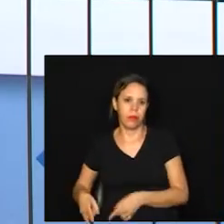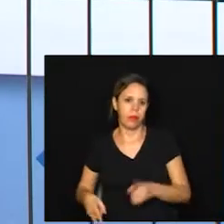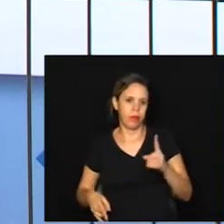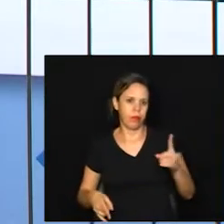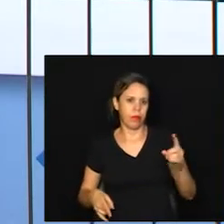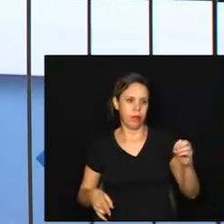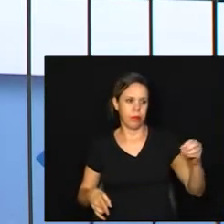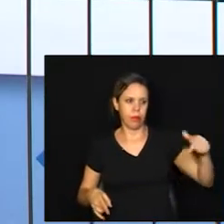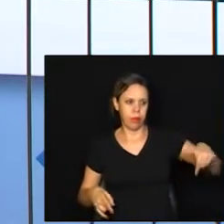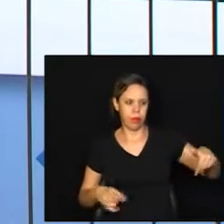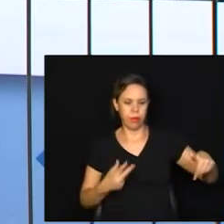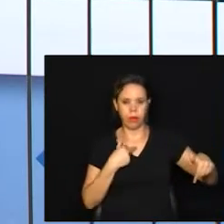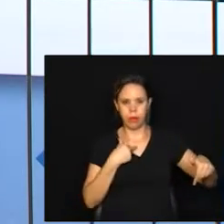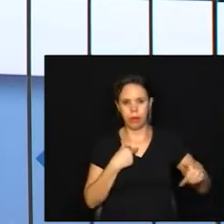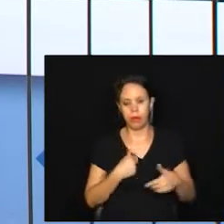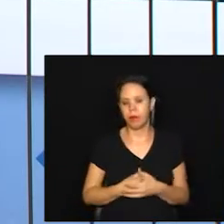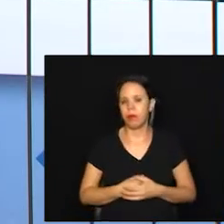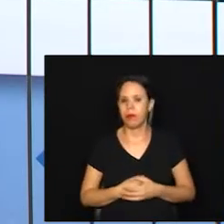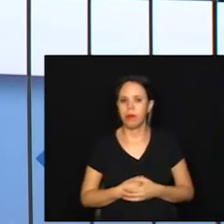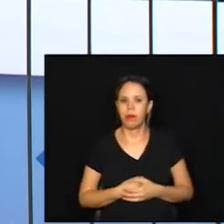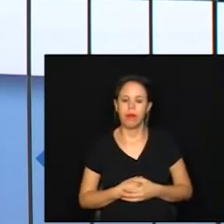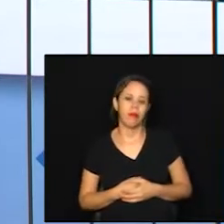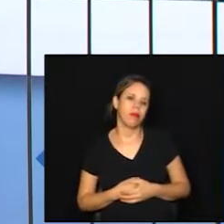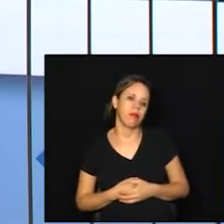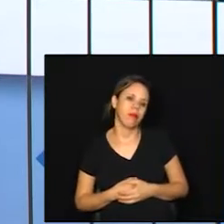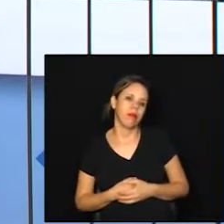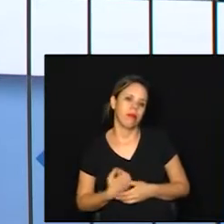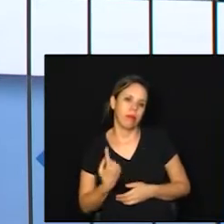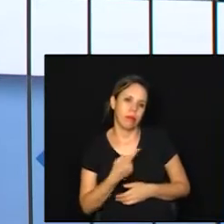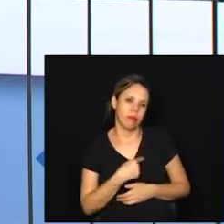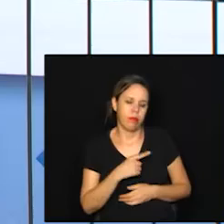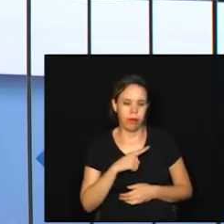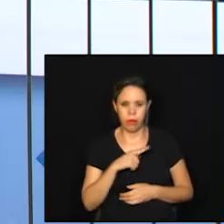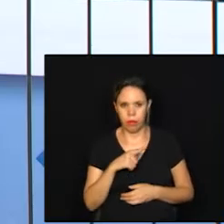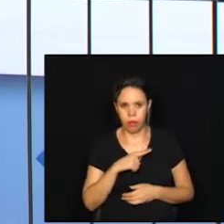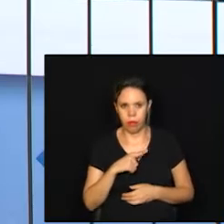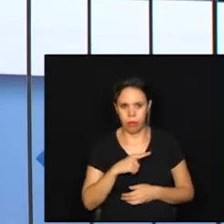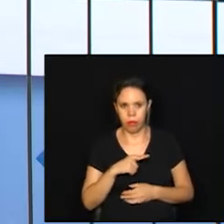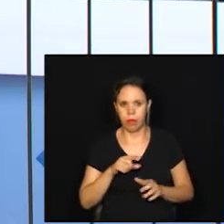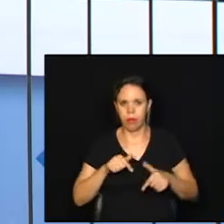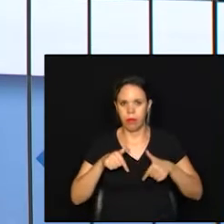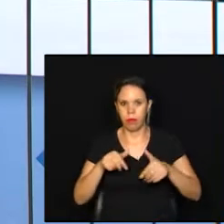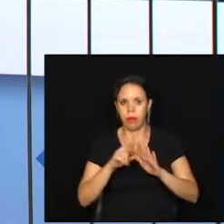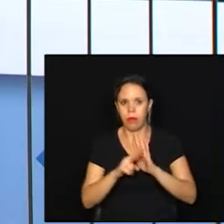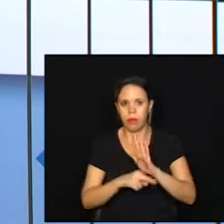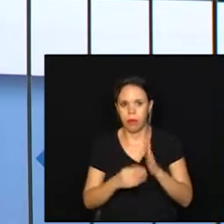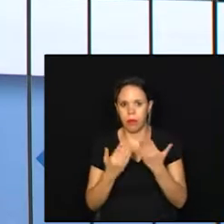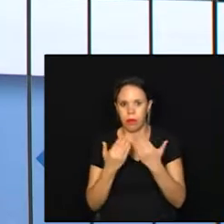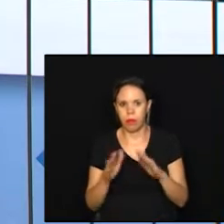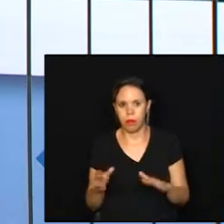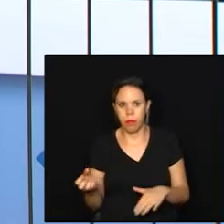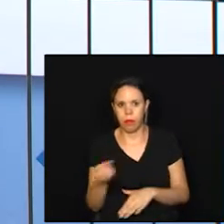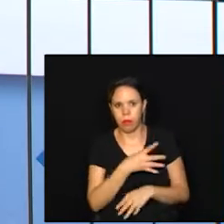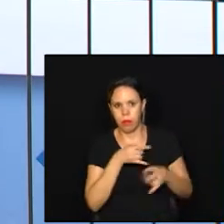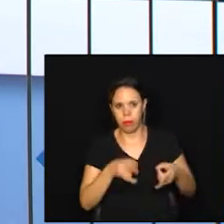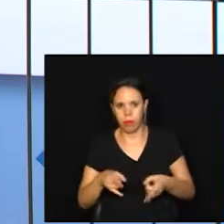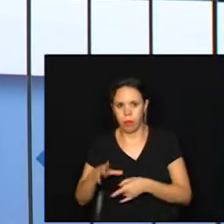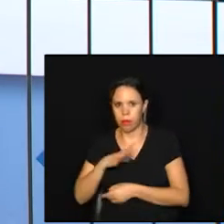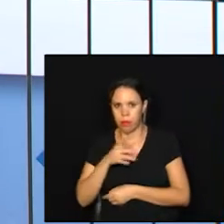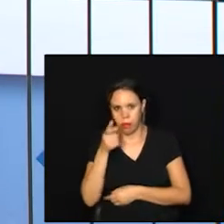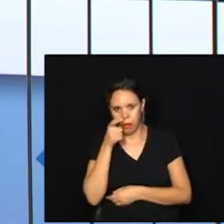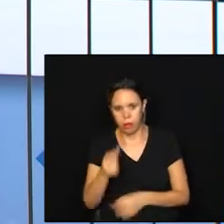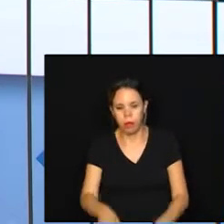estavam ocupados. Diante disso, nós temos aí medidas também para a abertura de novos leitos na